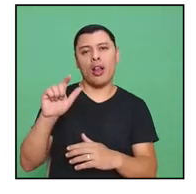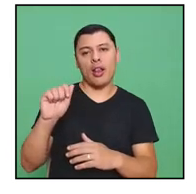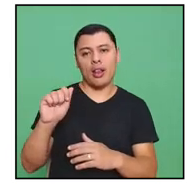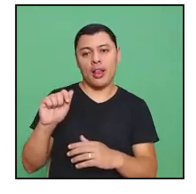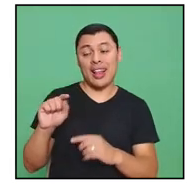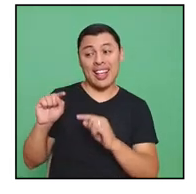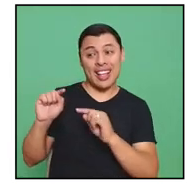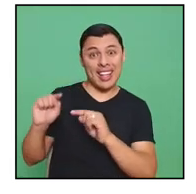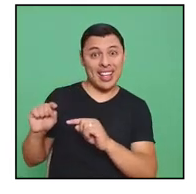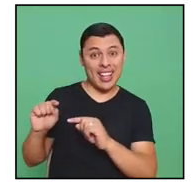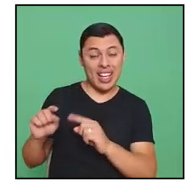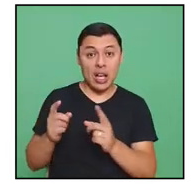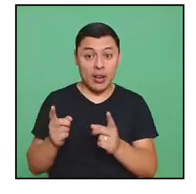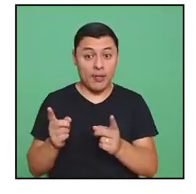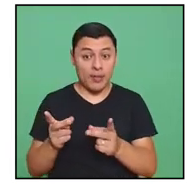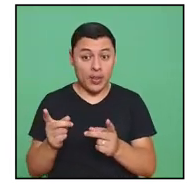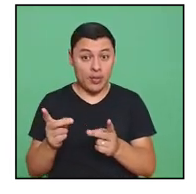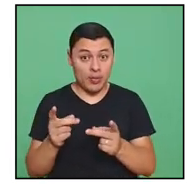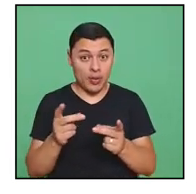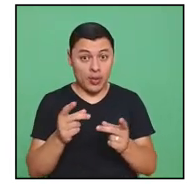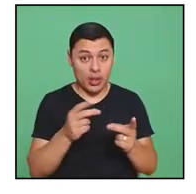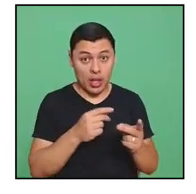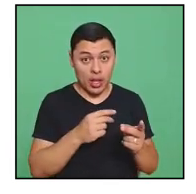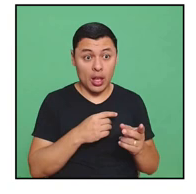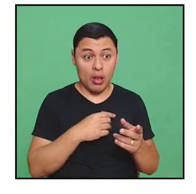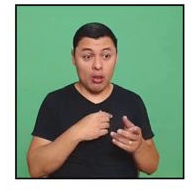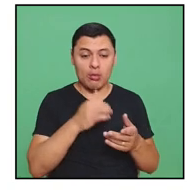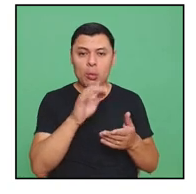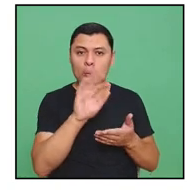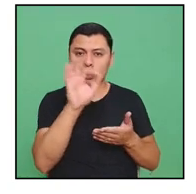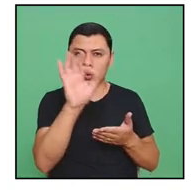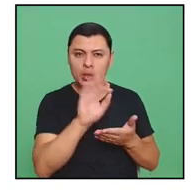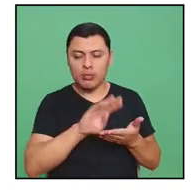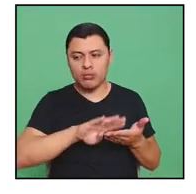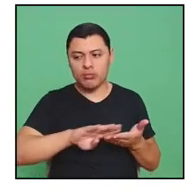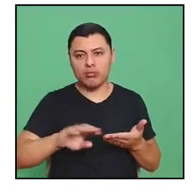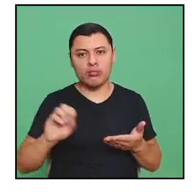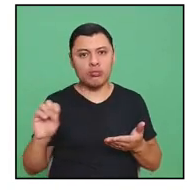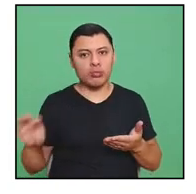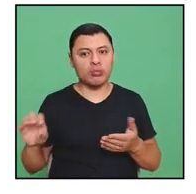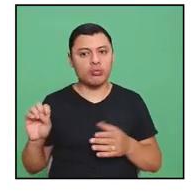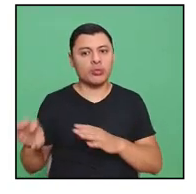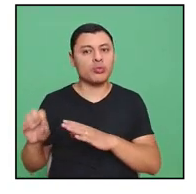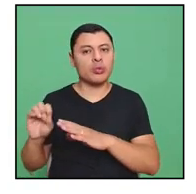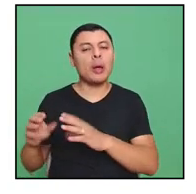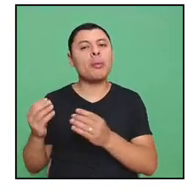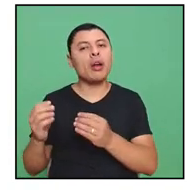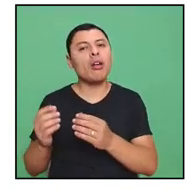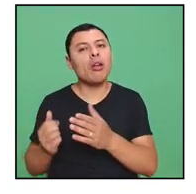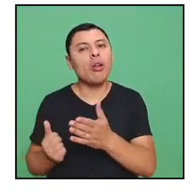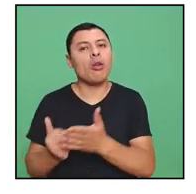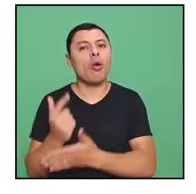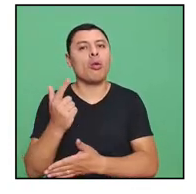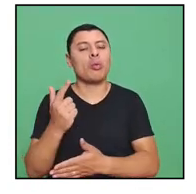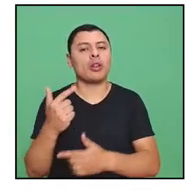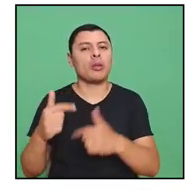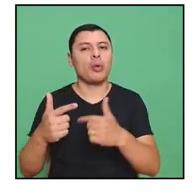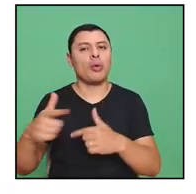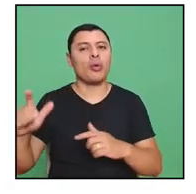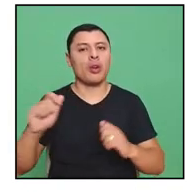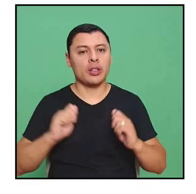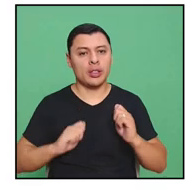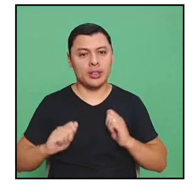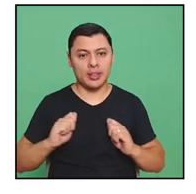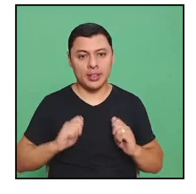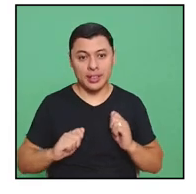de vendas que eu faço para fazer aquisição de trabalhos de outras artistas.